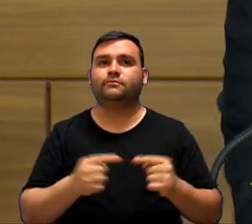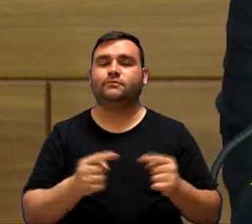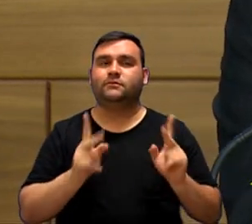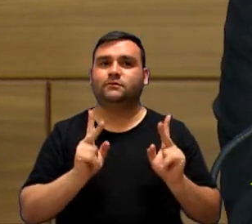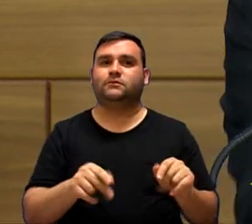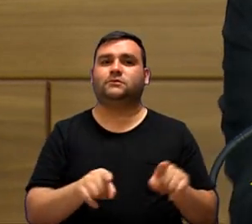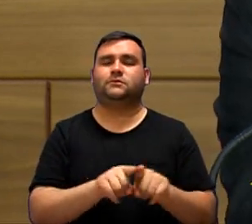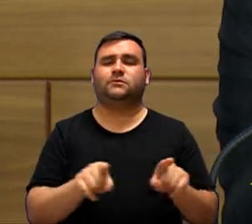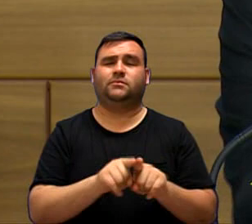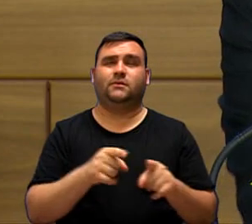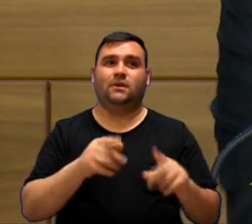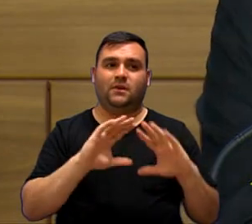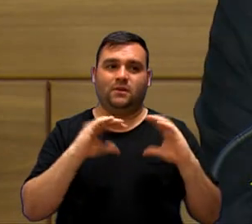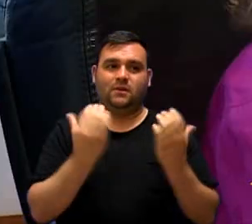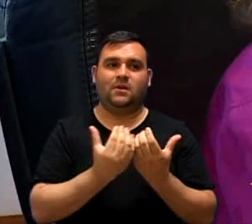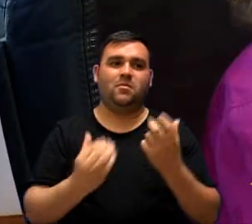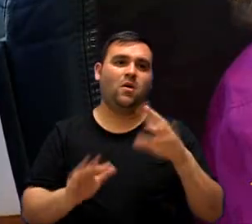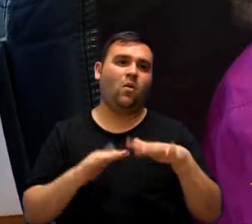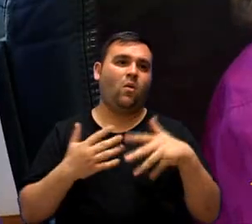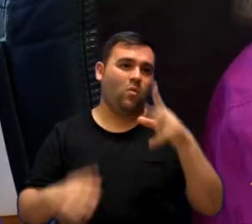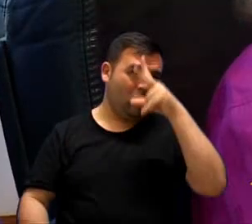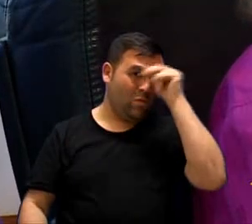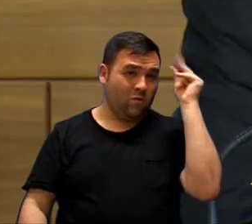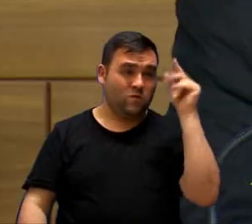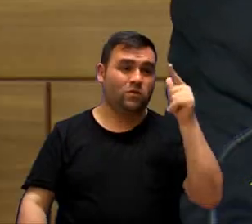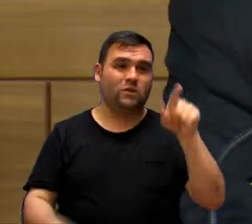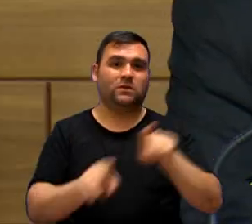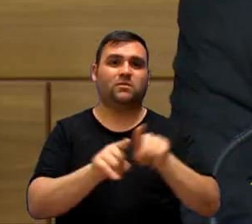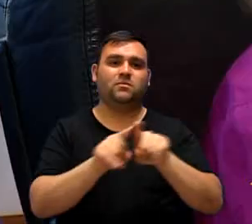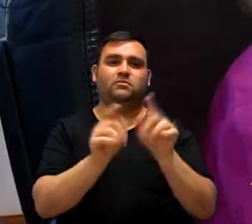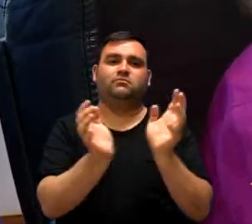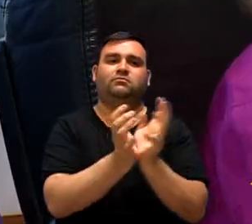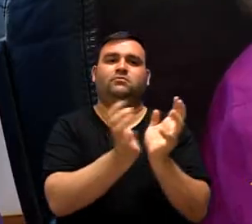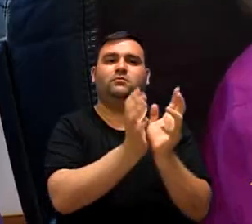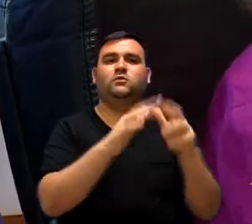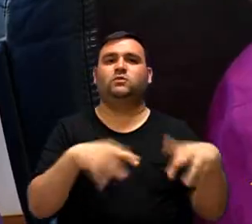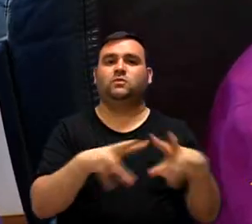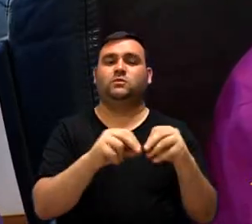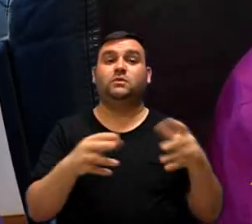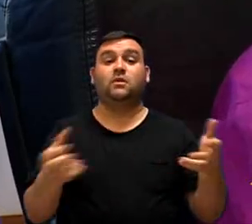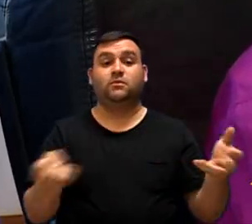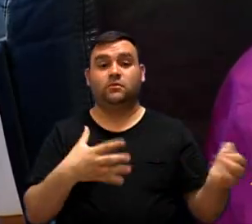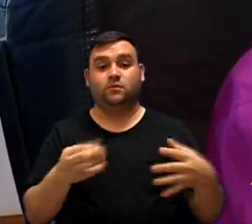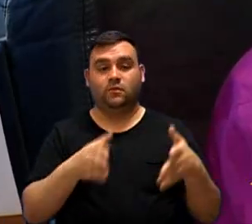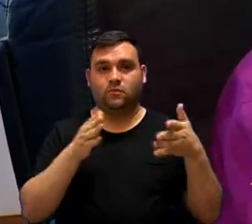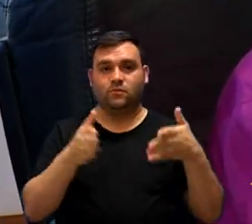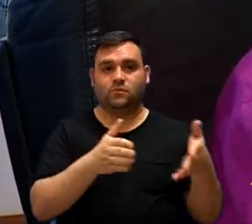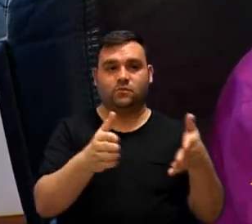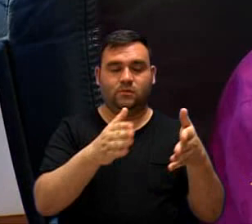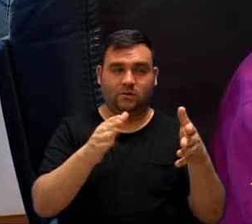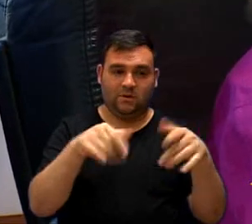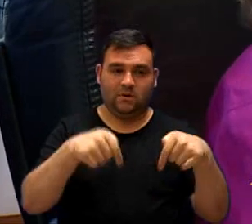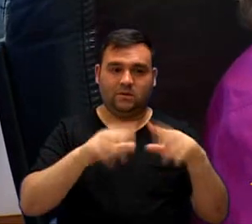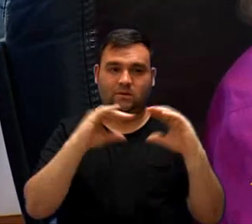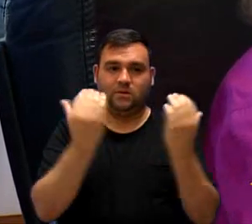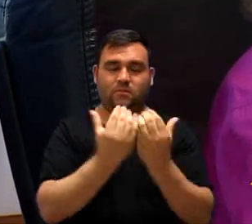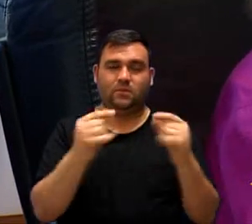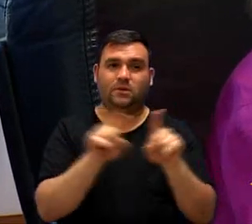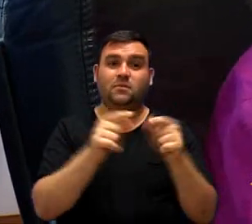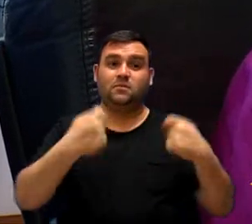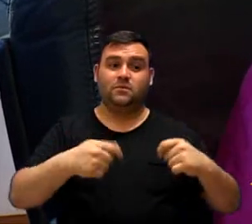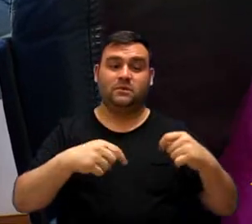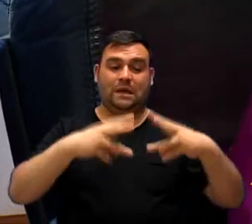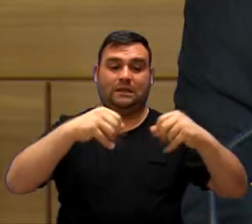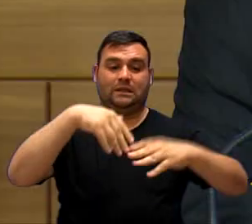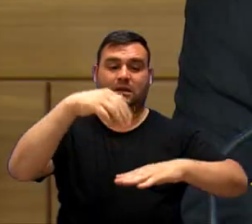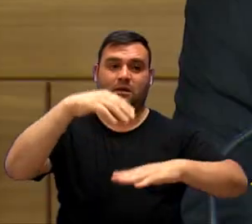então, envolvendo a Câmara, a Prefeitura as concessionárias. Todas as novas avenidas, por lei desta casa, cabeamento